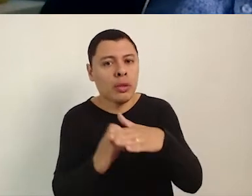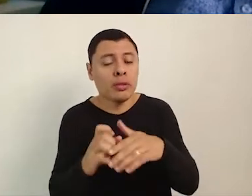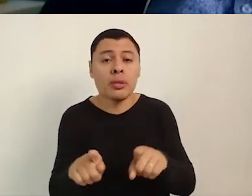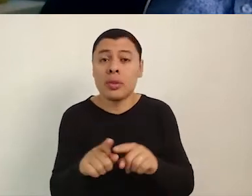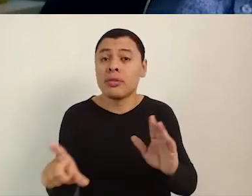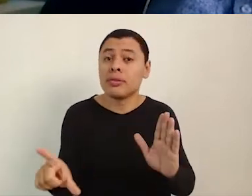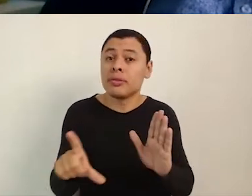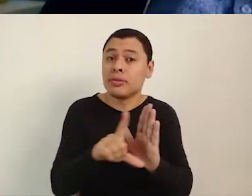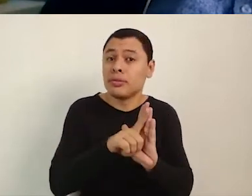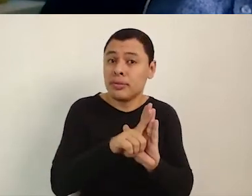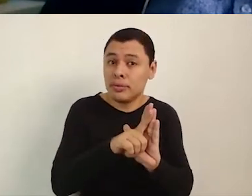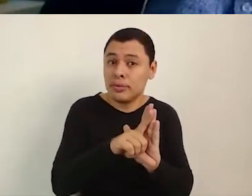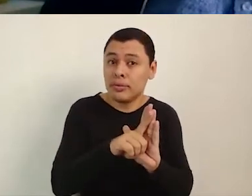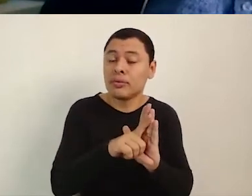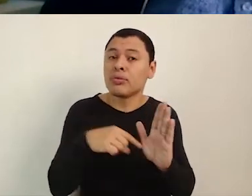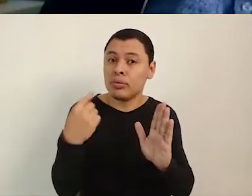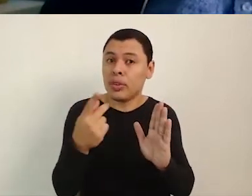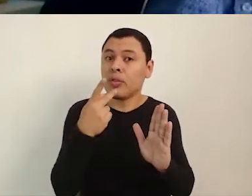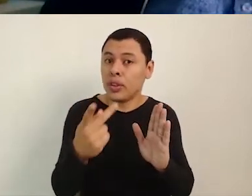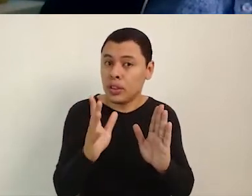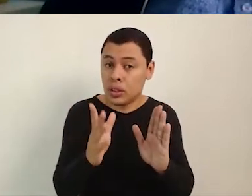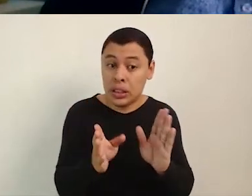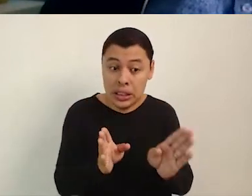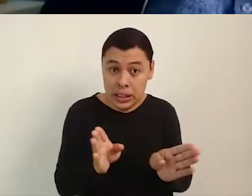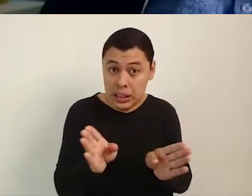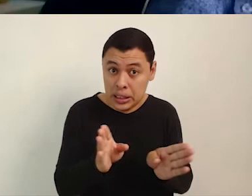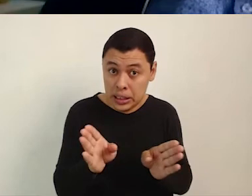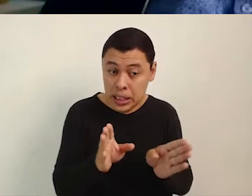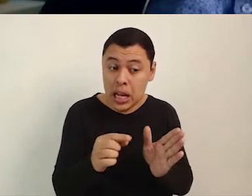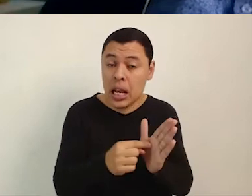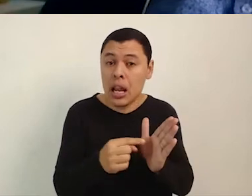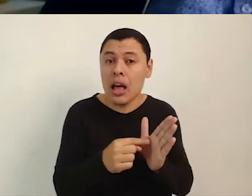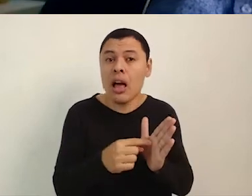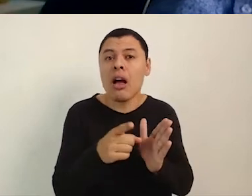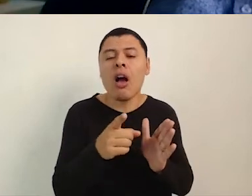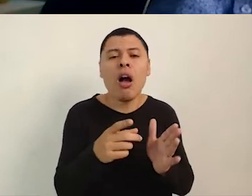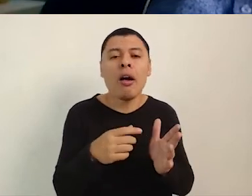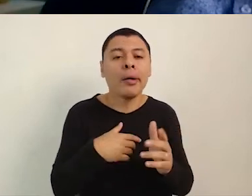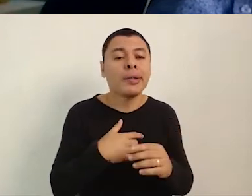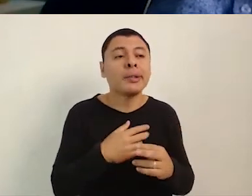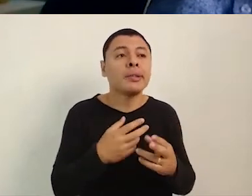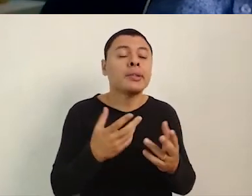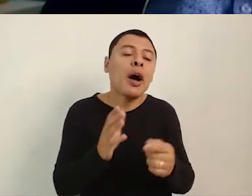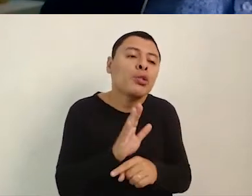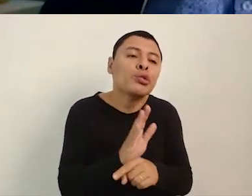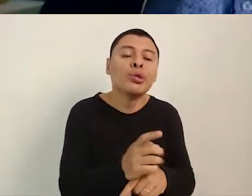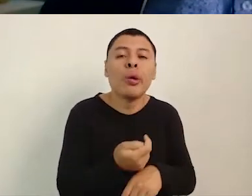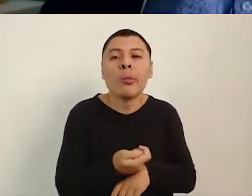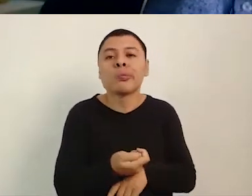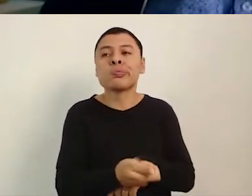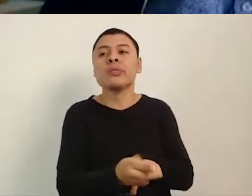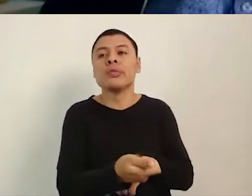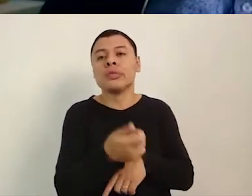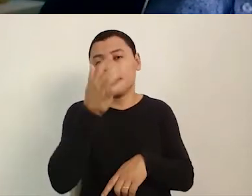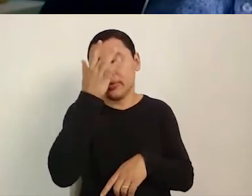que a gente comenta sempre. A acessibilidade, ela não é uma coisa que você só faz por responsabilidade social ou algo